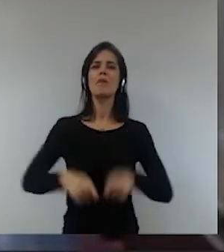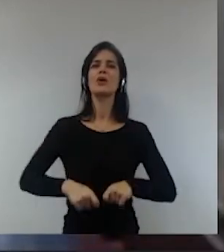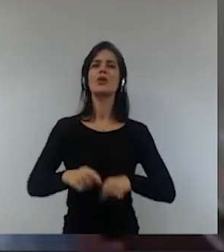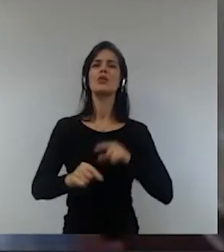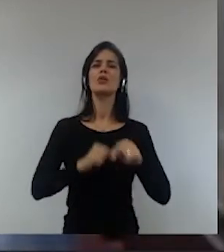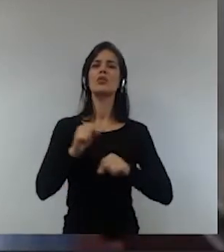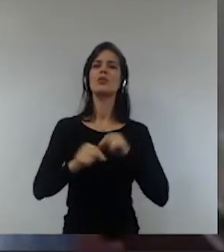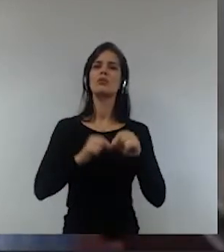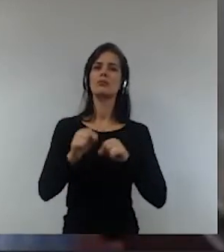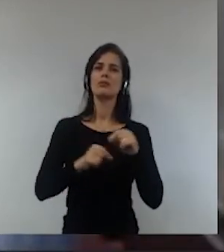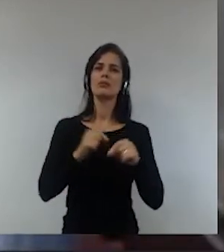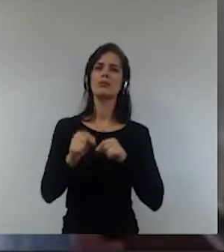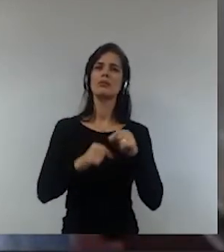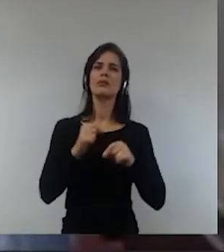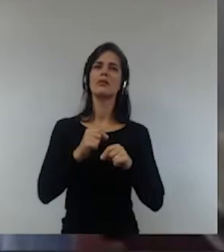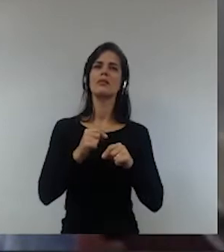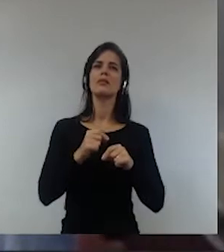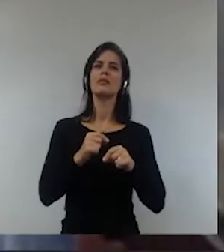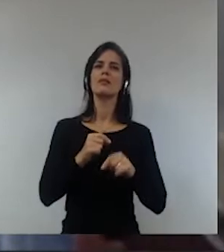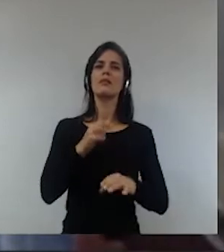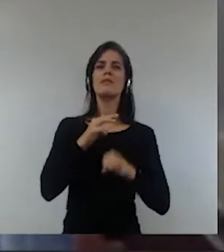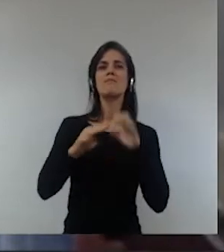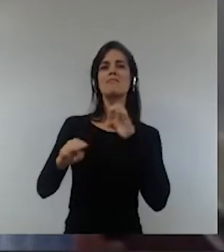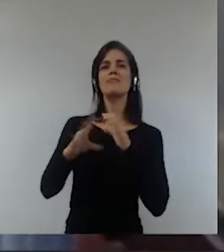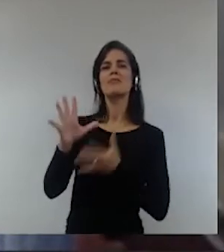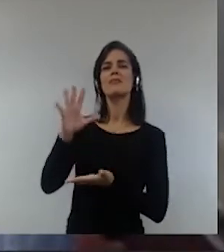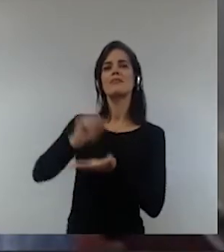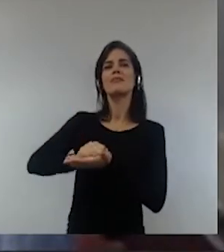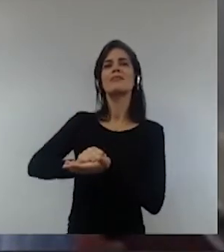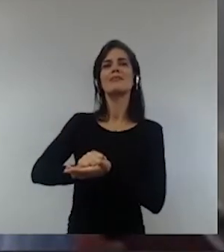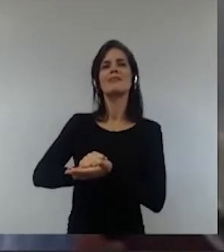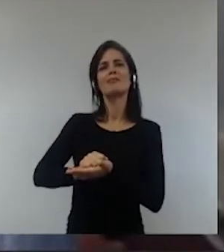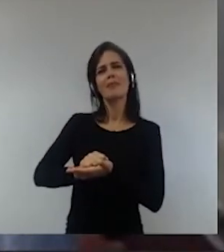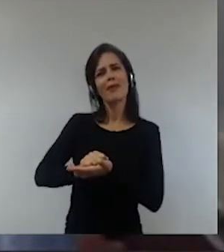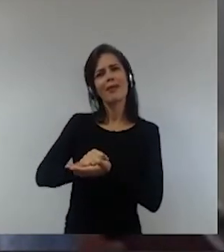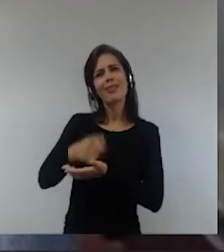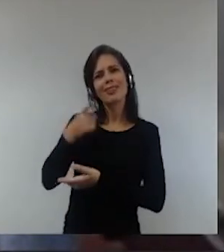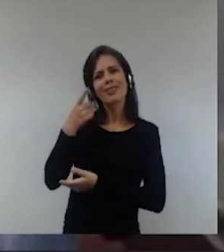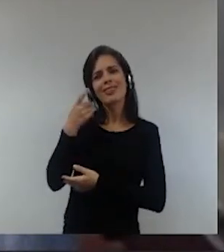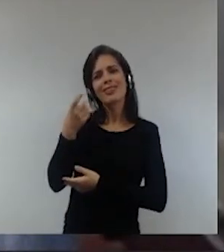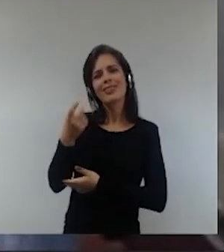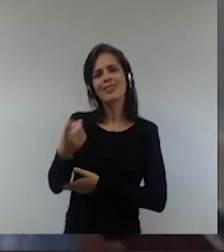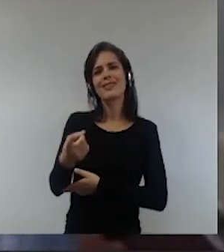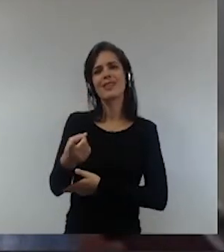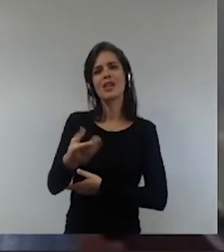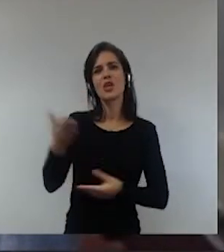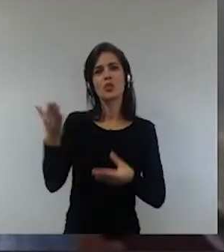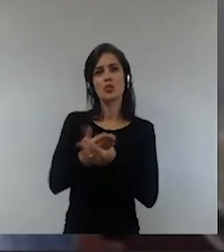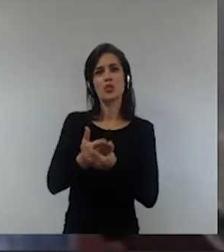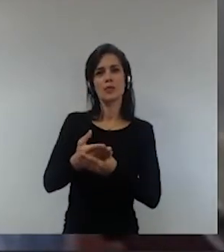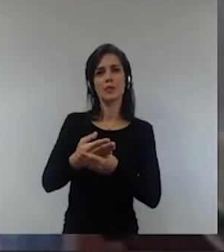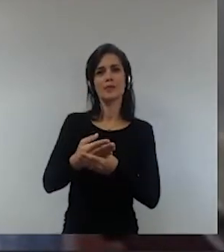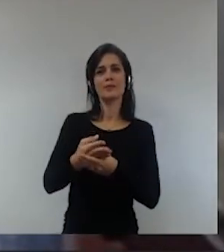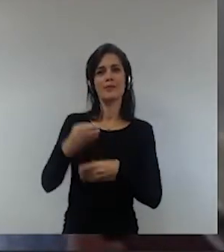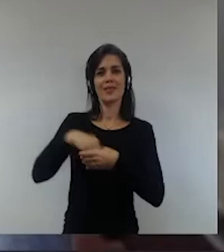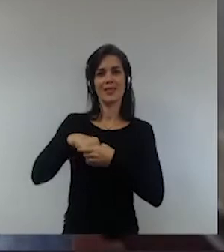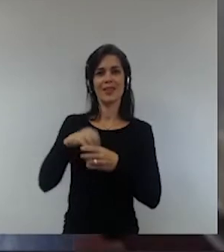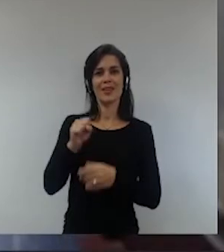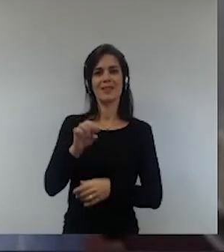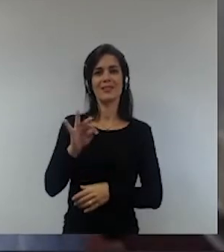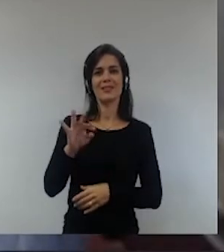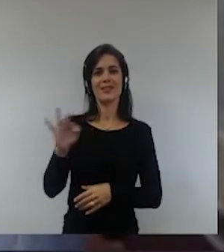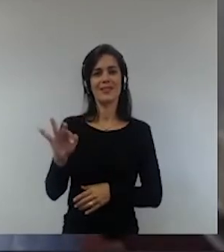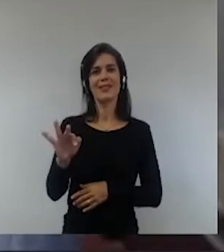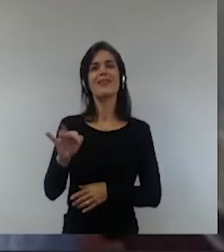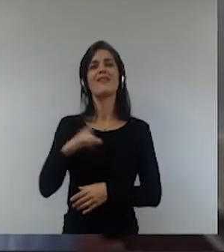da mensagem eletrônica registrada. Vejam que interessante, é possível, então, nos processos que tramitam perante o Supremo,